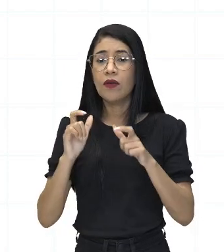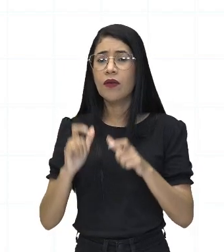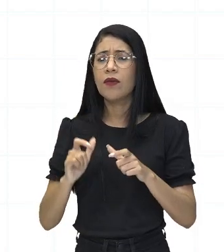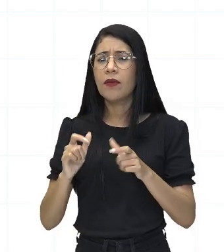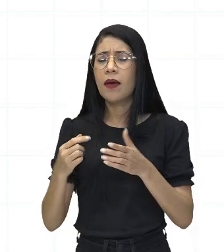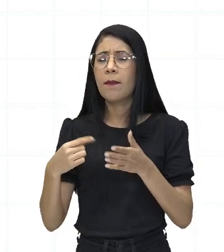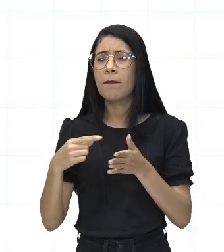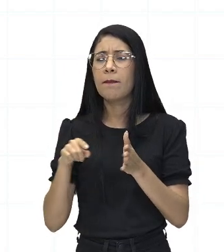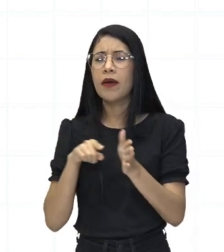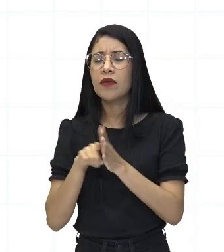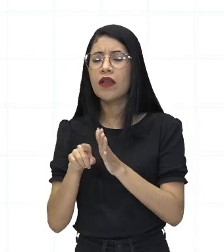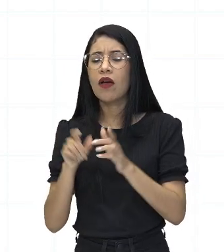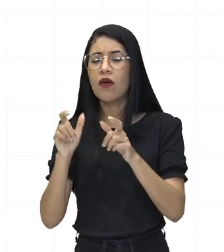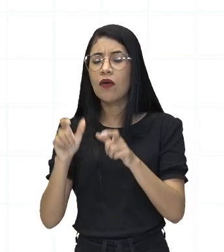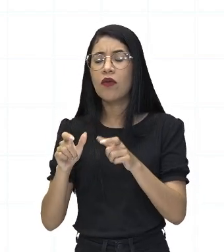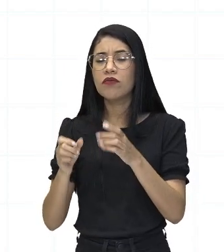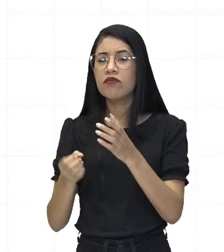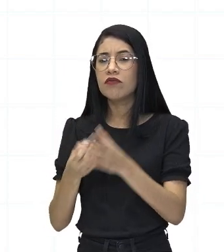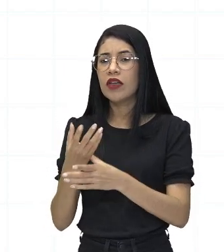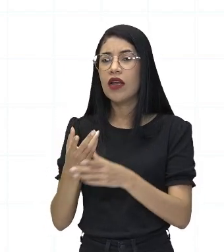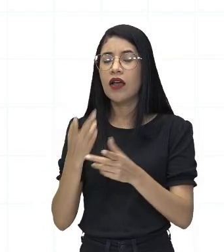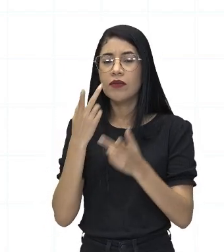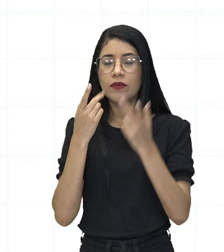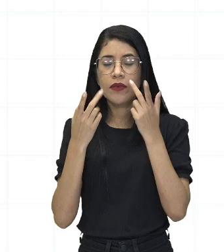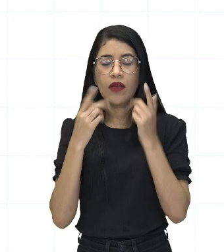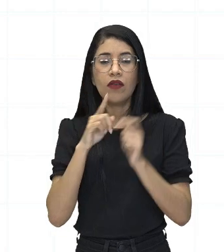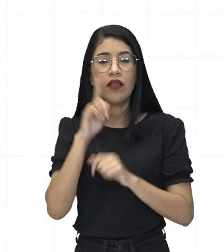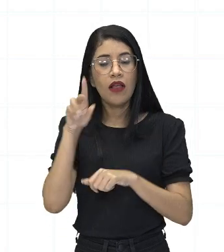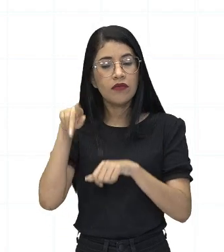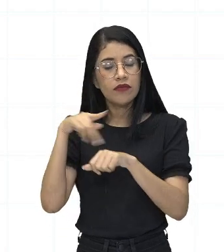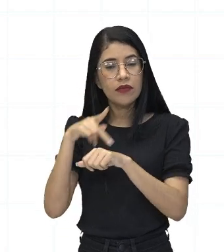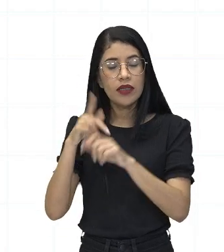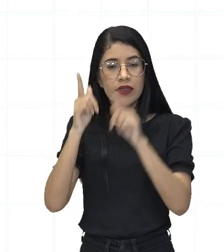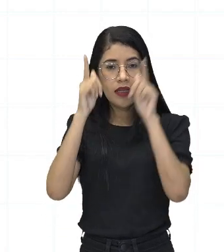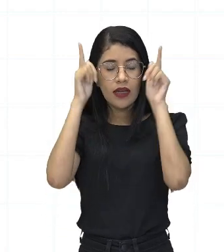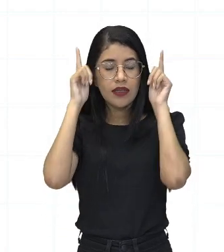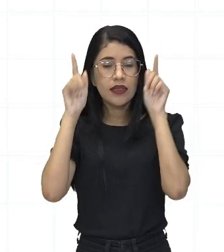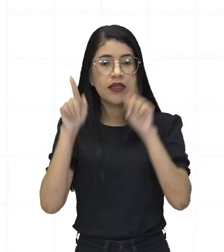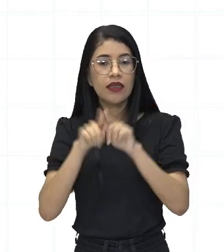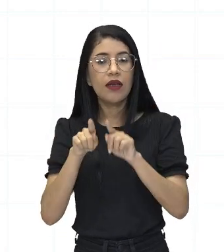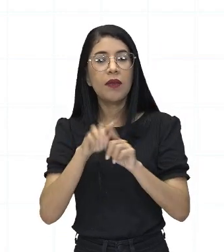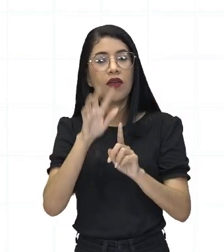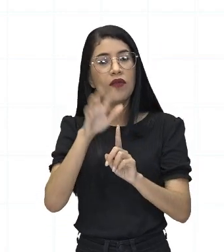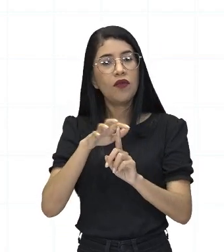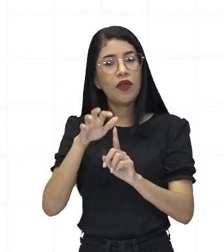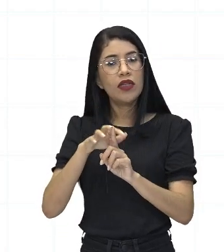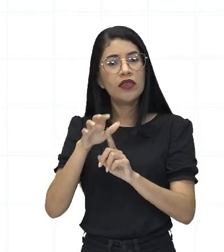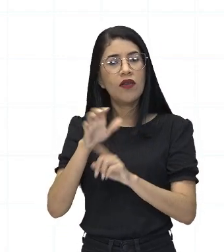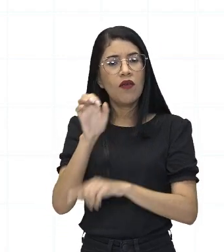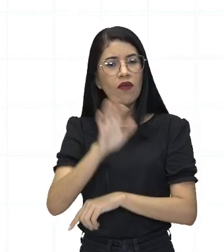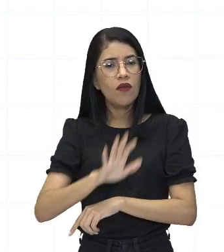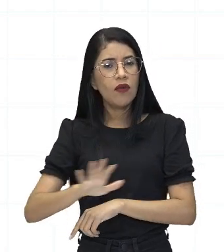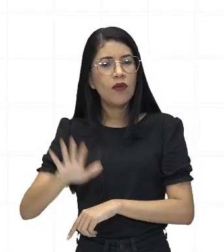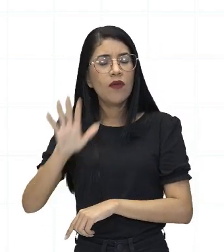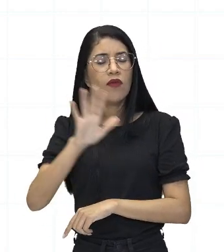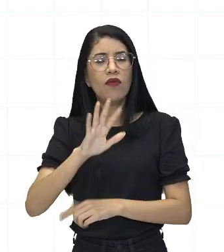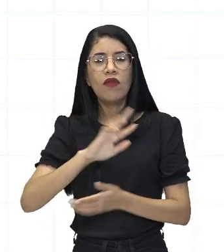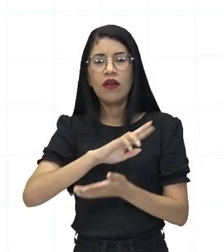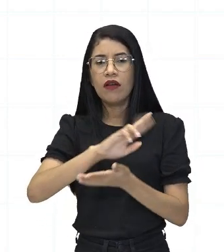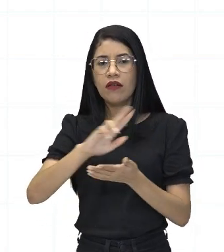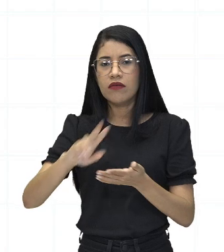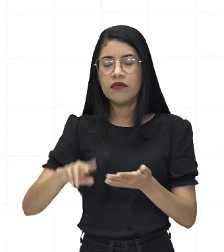pergunta, aonde nasceu o teatro? Foi na Grécia, mas influenciou todo o mundo ocidental.